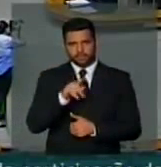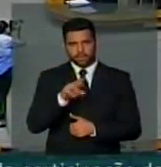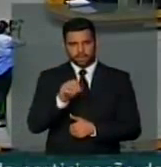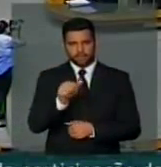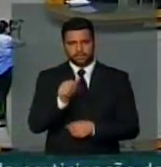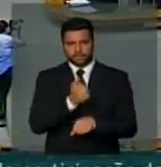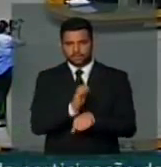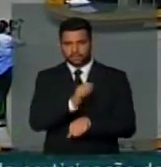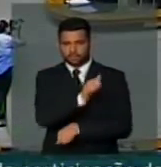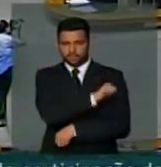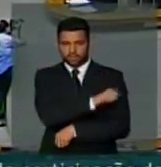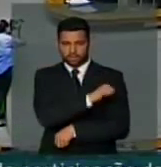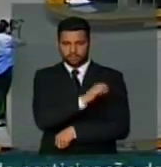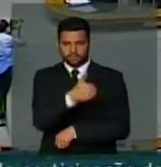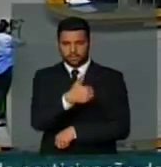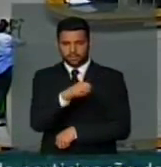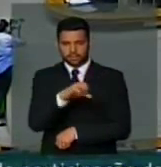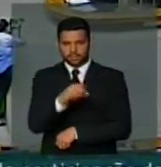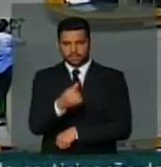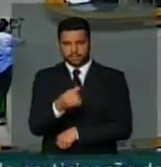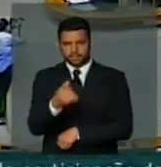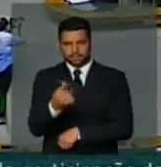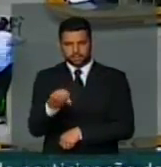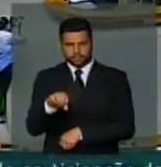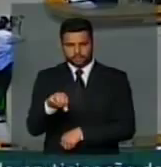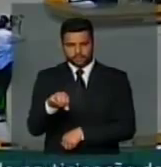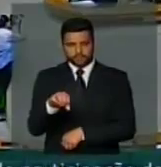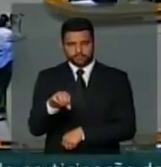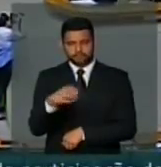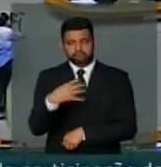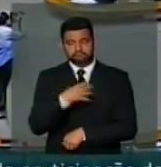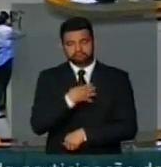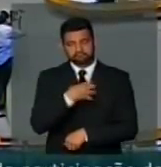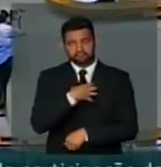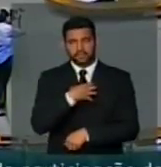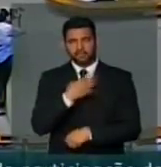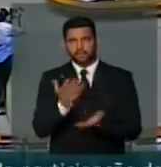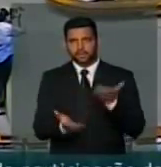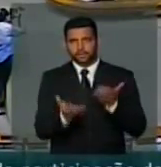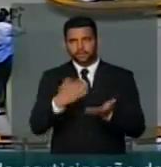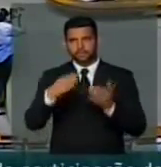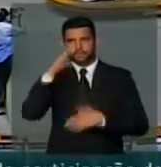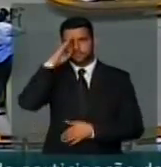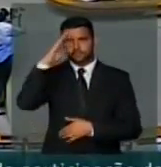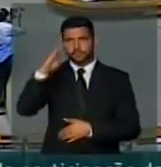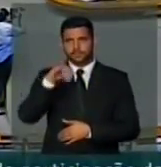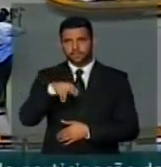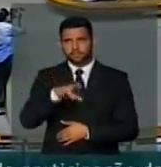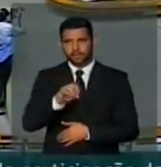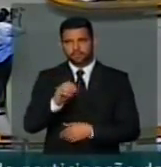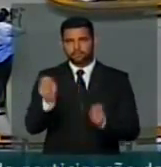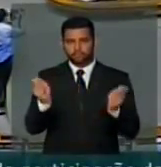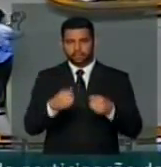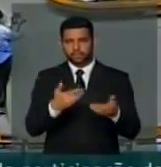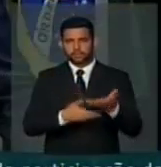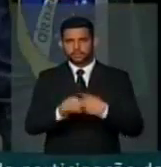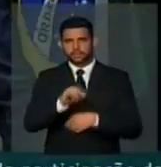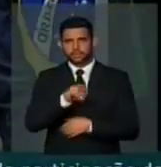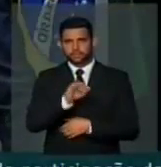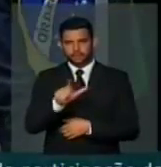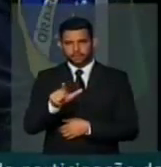do Rio de Janeiro, em 1969. Entendo que o equilíbrio das Forças Armadas, o poder